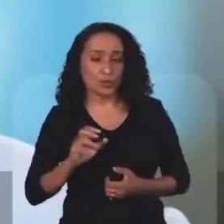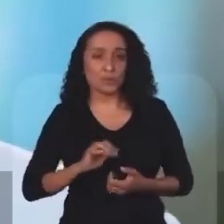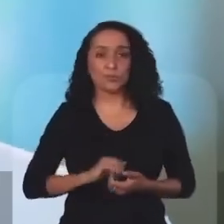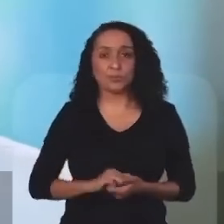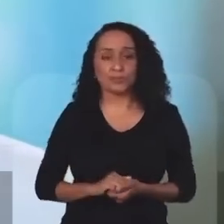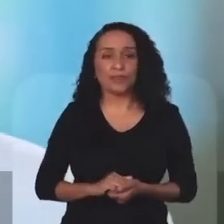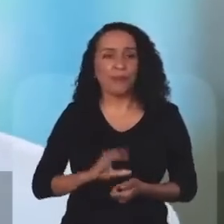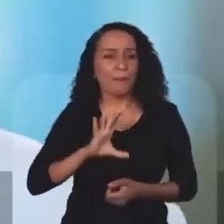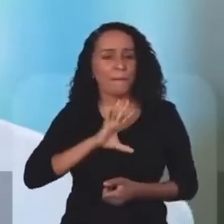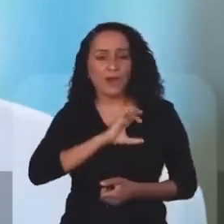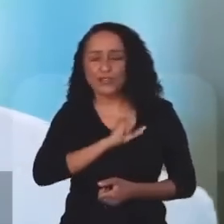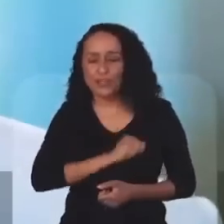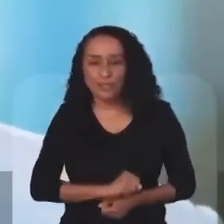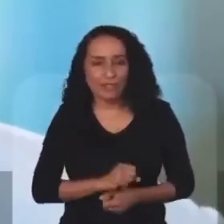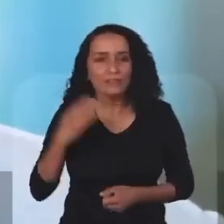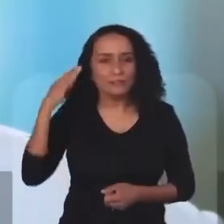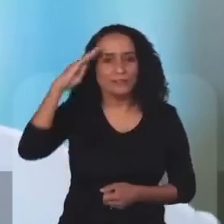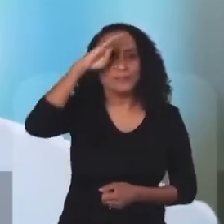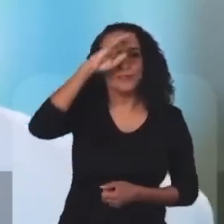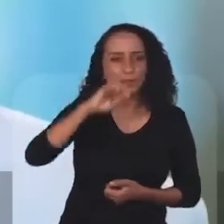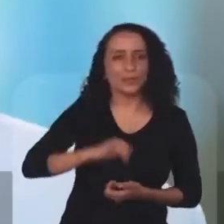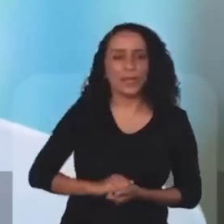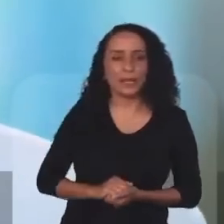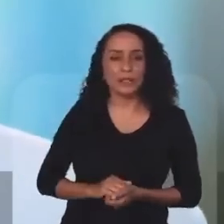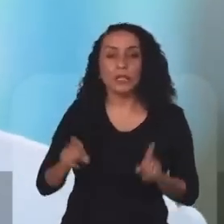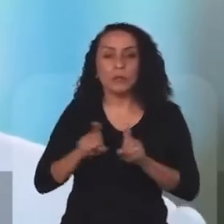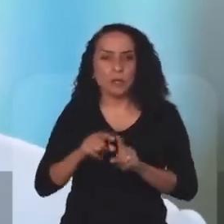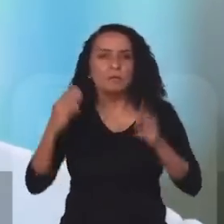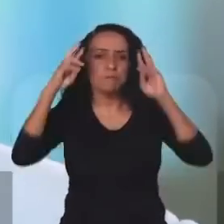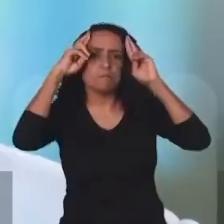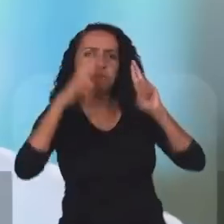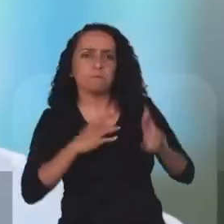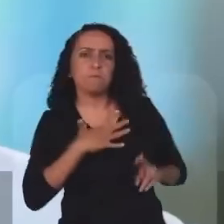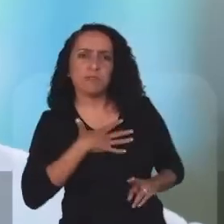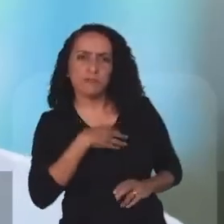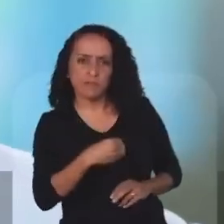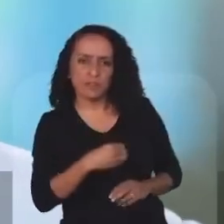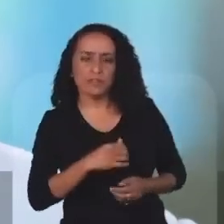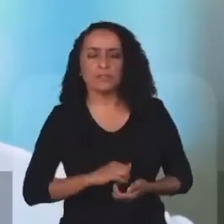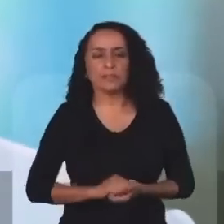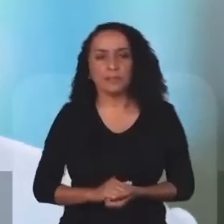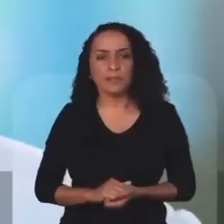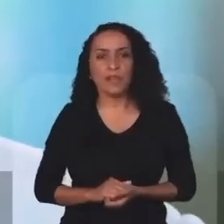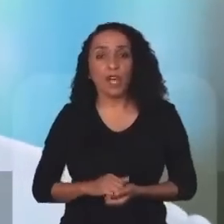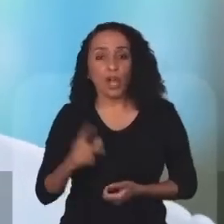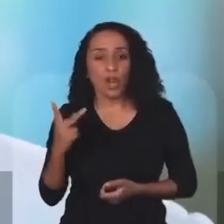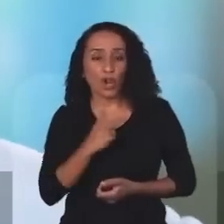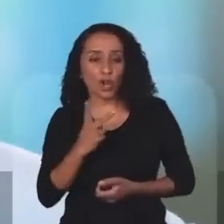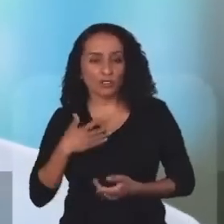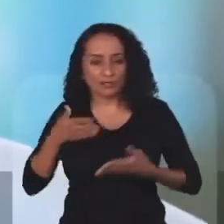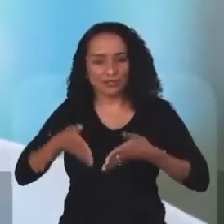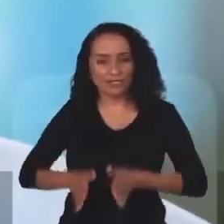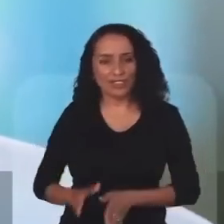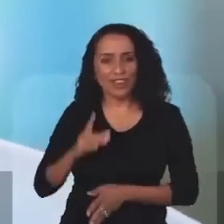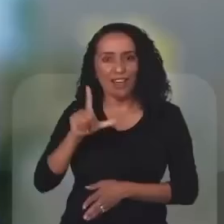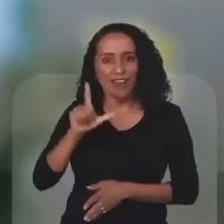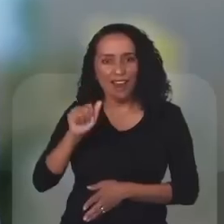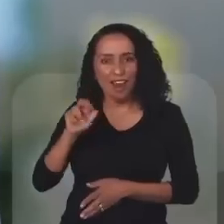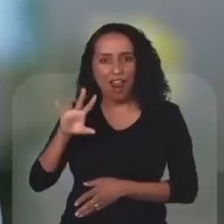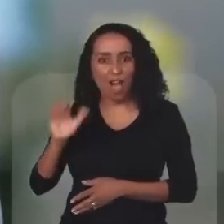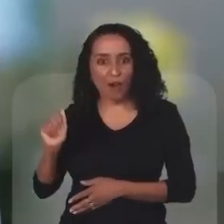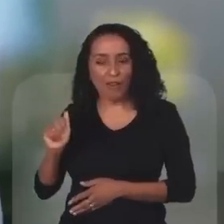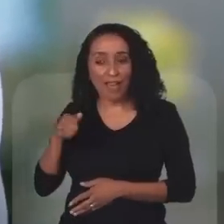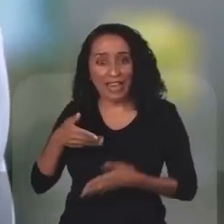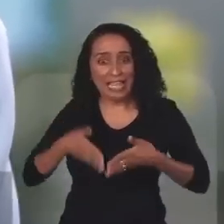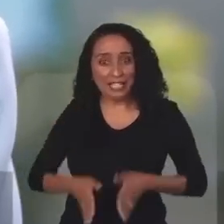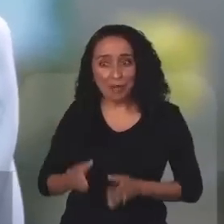ia completar 5 aninhos. A Letícia é apaixonada por ele, sempre muito respeitador com a minha filha. Tivemos a Laura. A